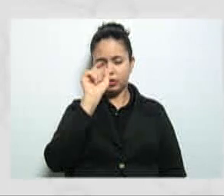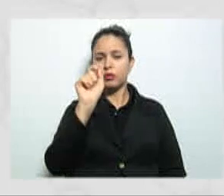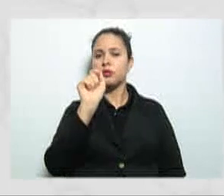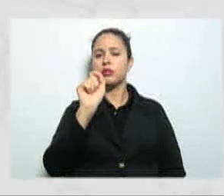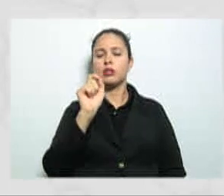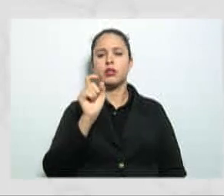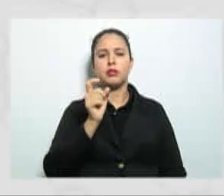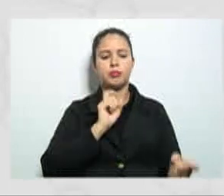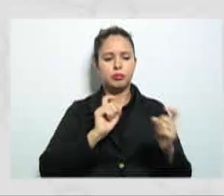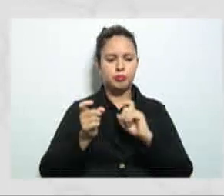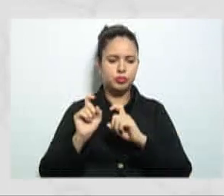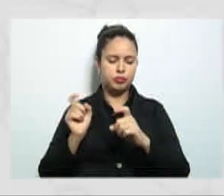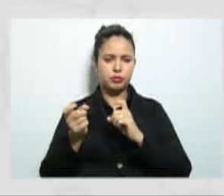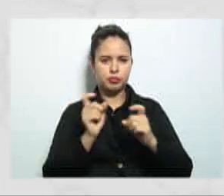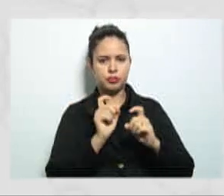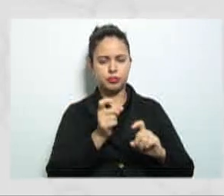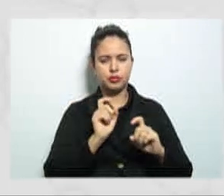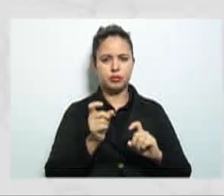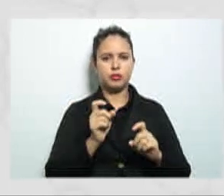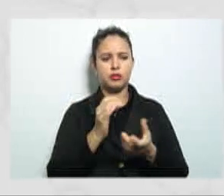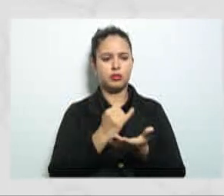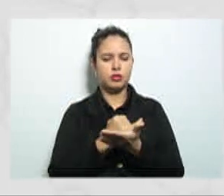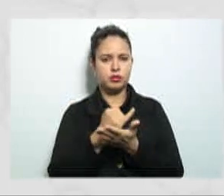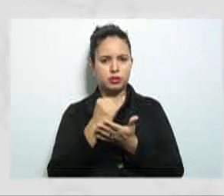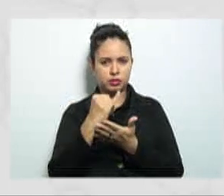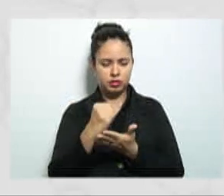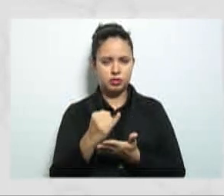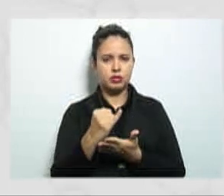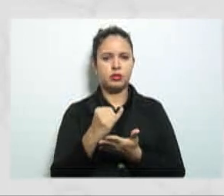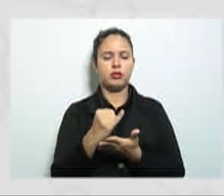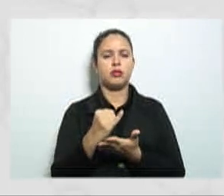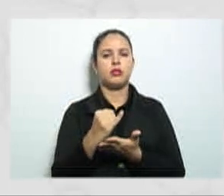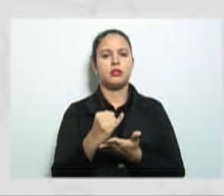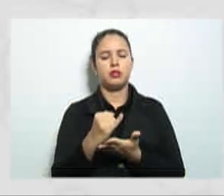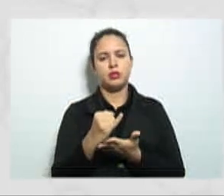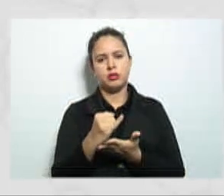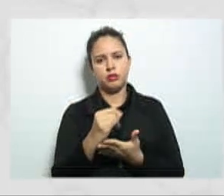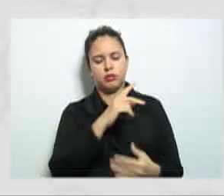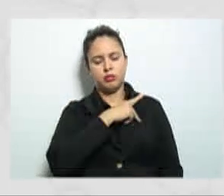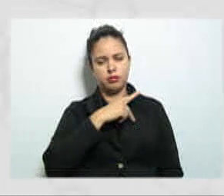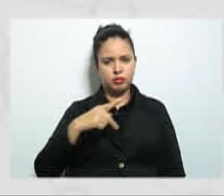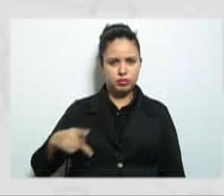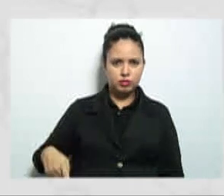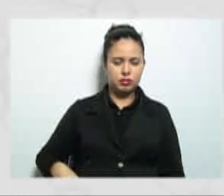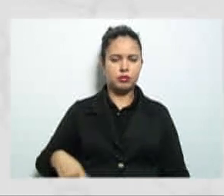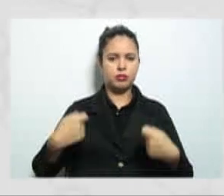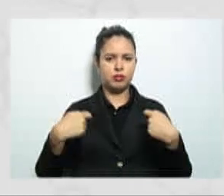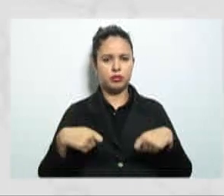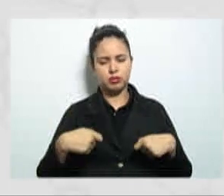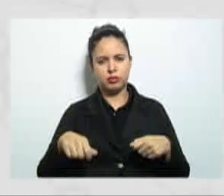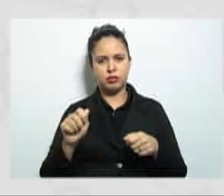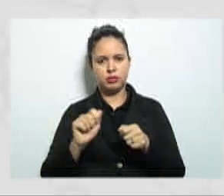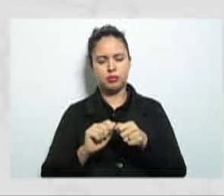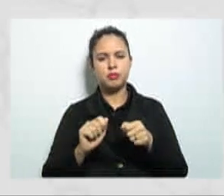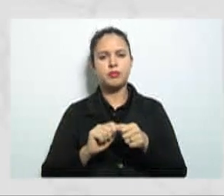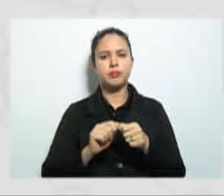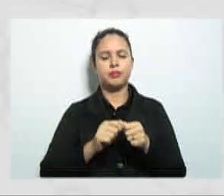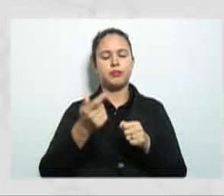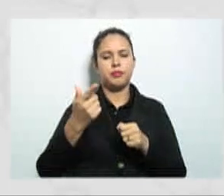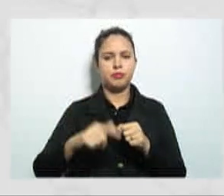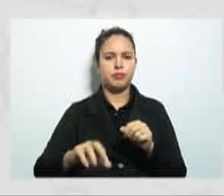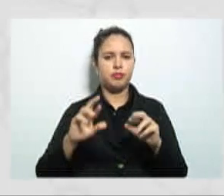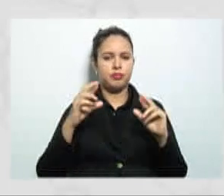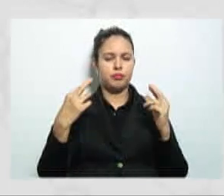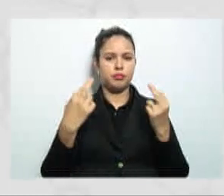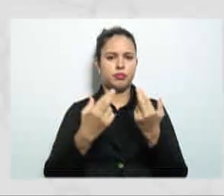iniciou com a declaração do presidente sobre a necessidade de elaborarmos mais reuniões